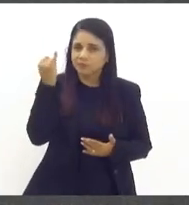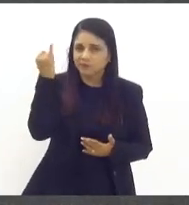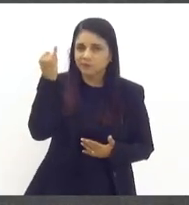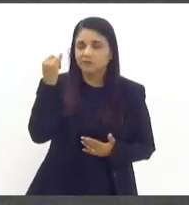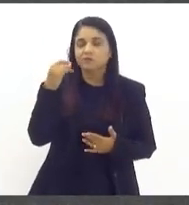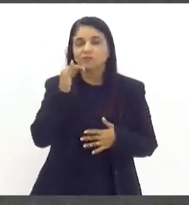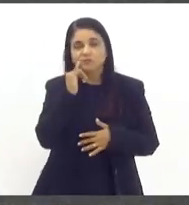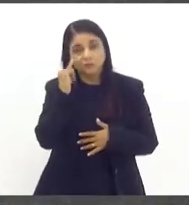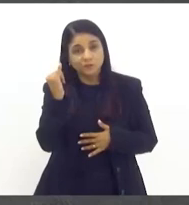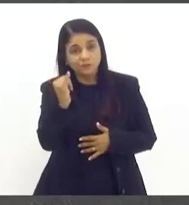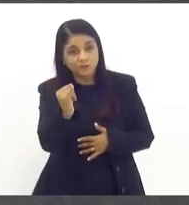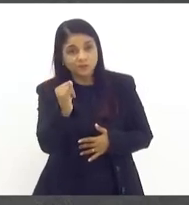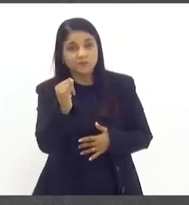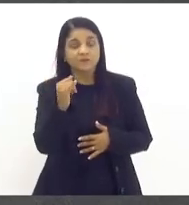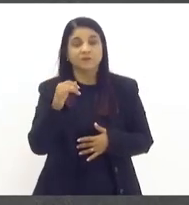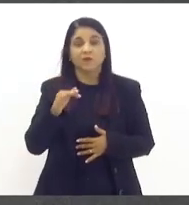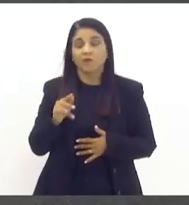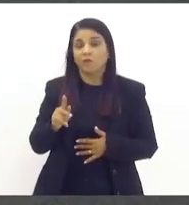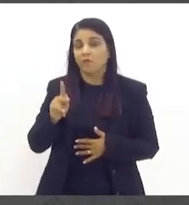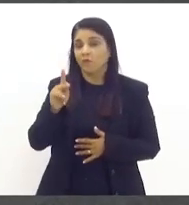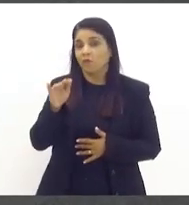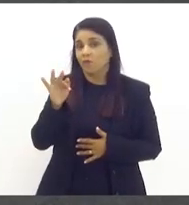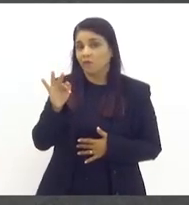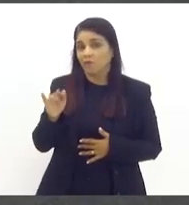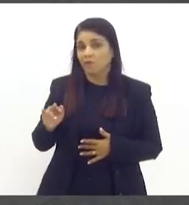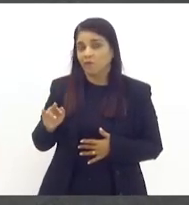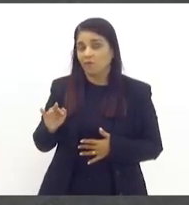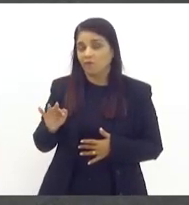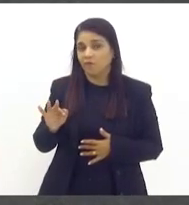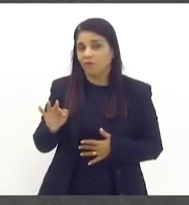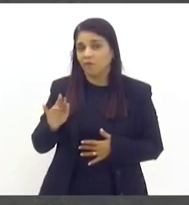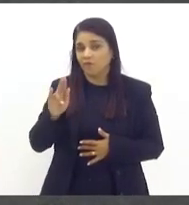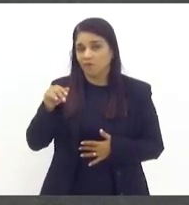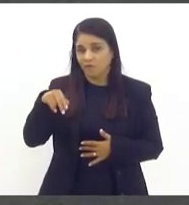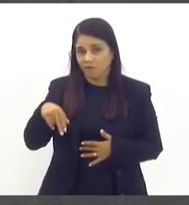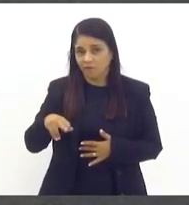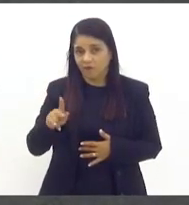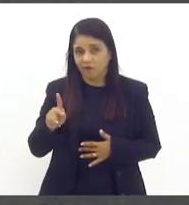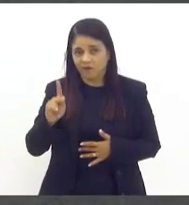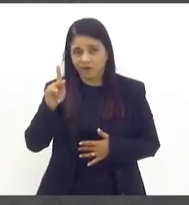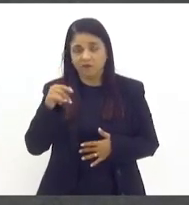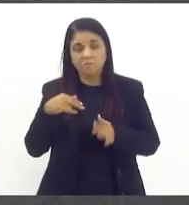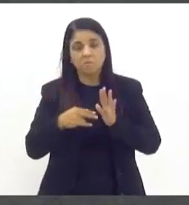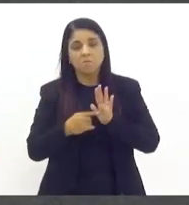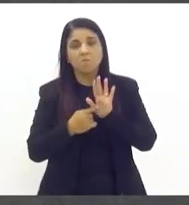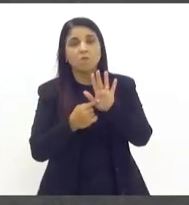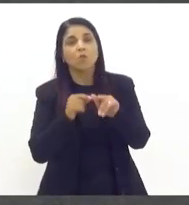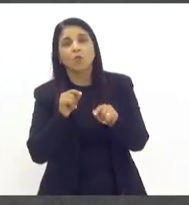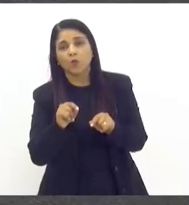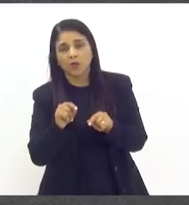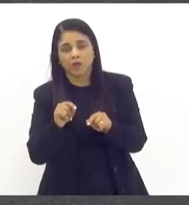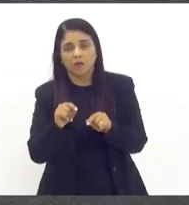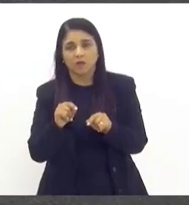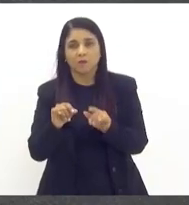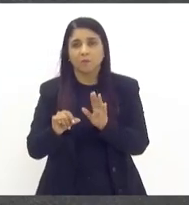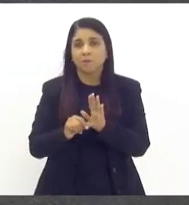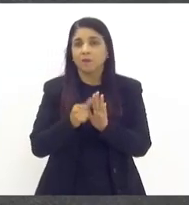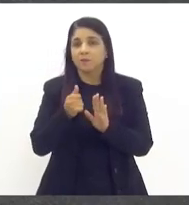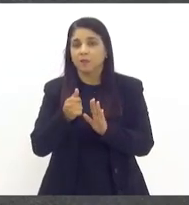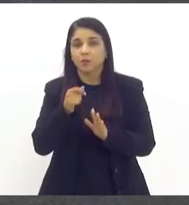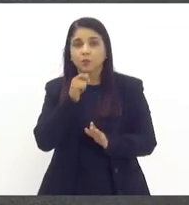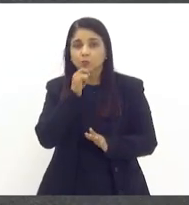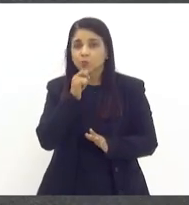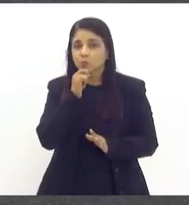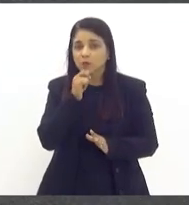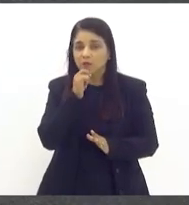a gente dizer que o funk das antigas preconiza algumas questões que para nós são muito caras primeiro não tem